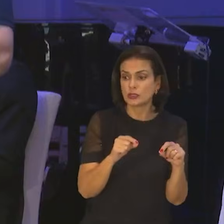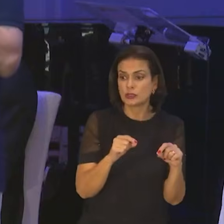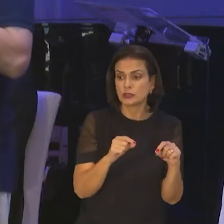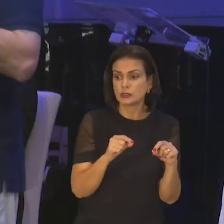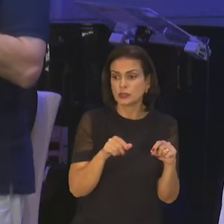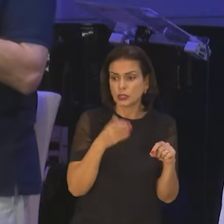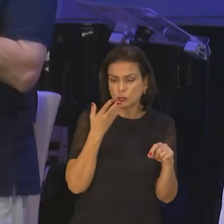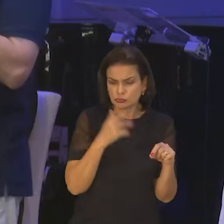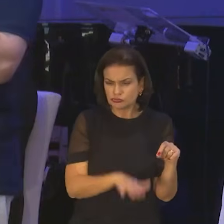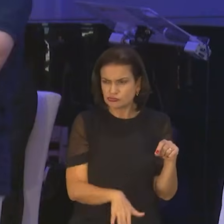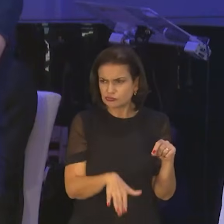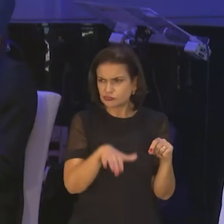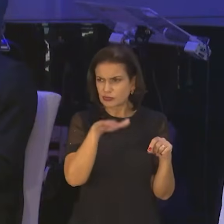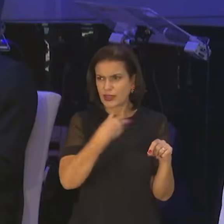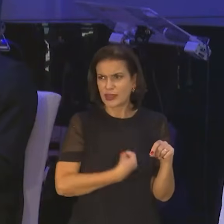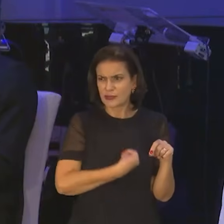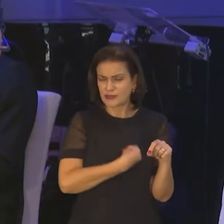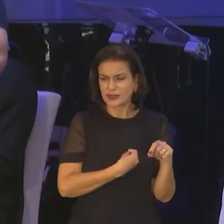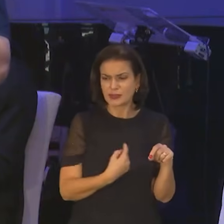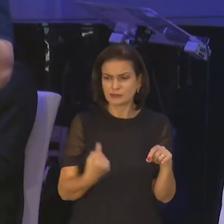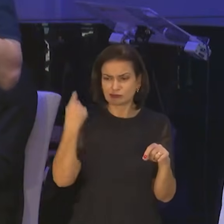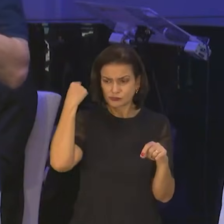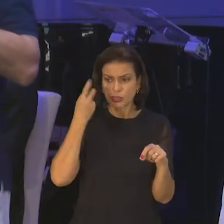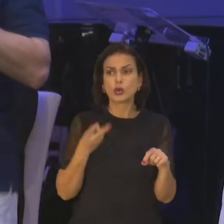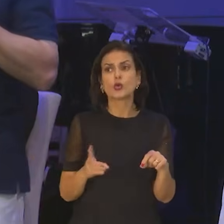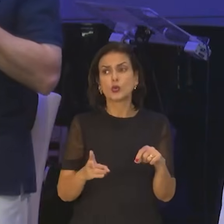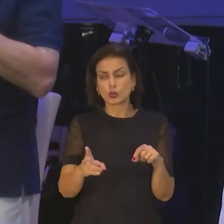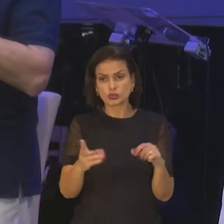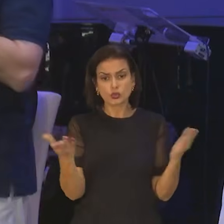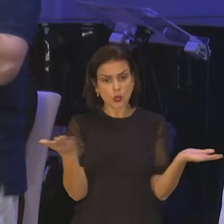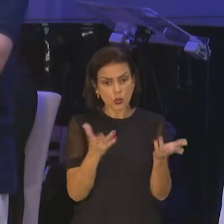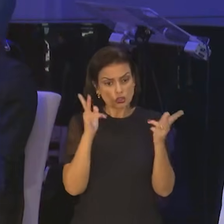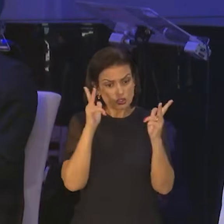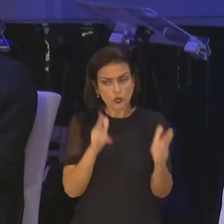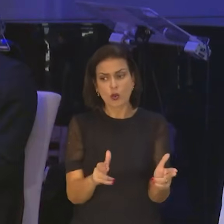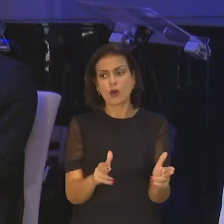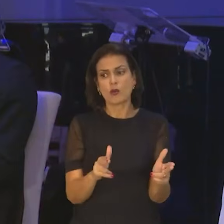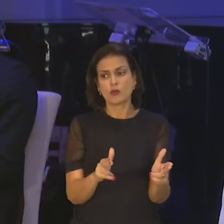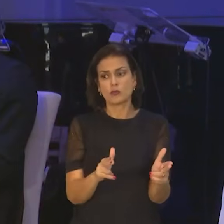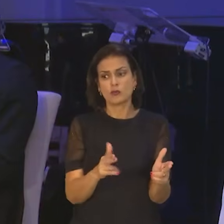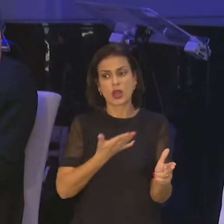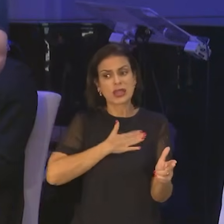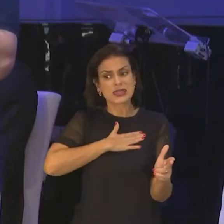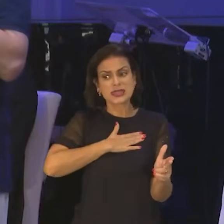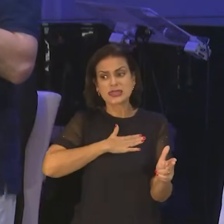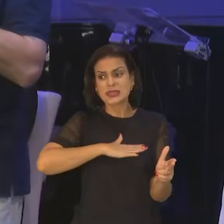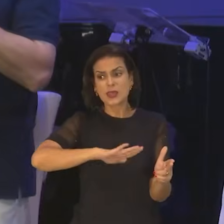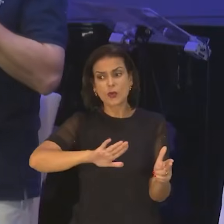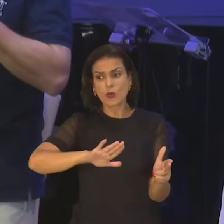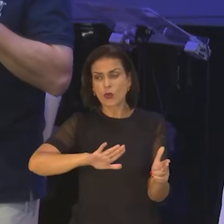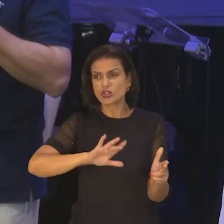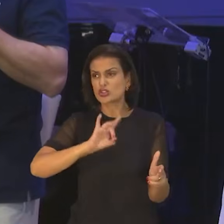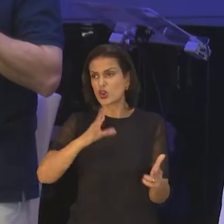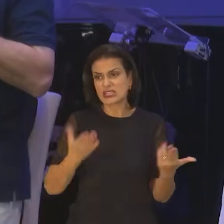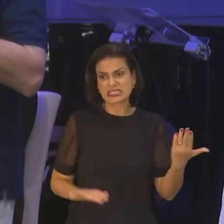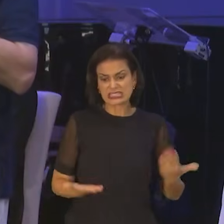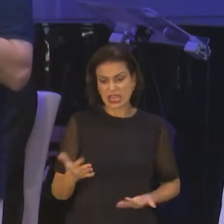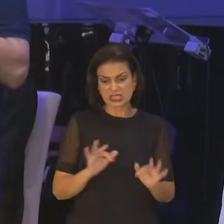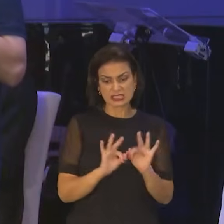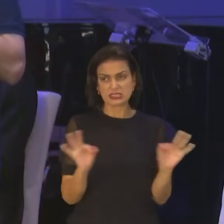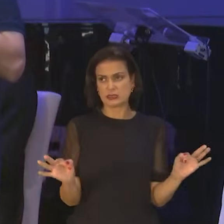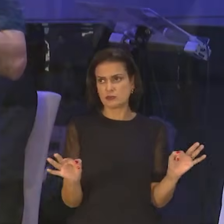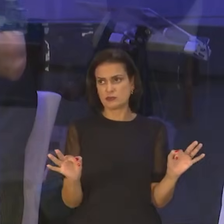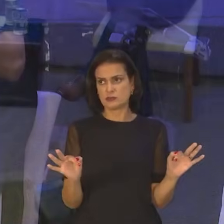na minha vida antiga, e continuo sendo hoje, eu não gosto de ser apenas um servo.